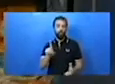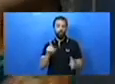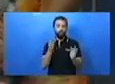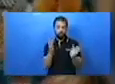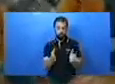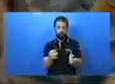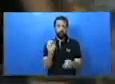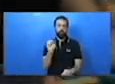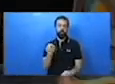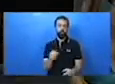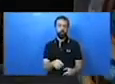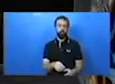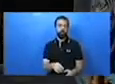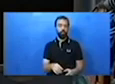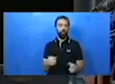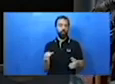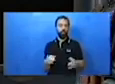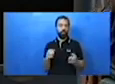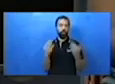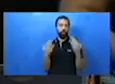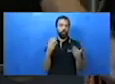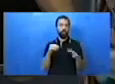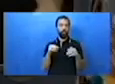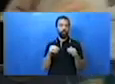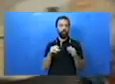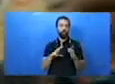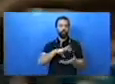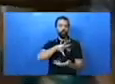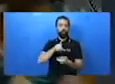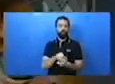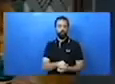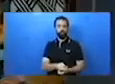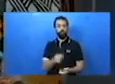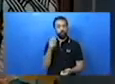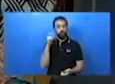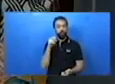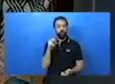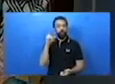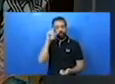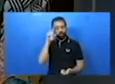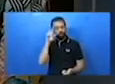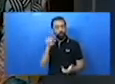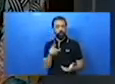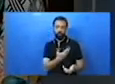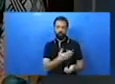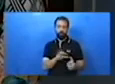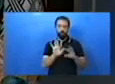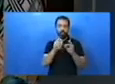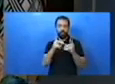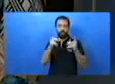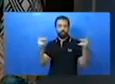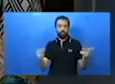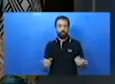parte em relação ao todo? Lembram-se da pizza? Olha a pizza. Essa